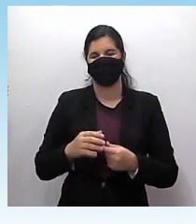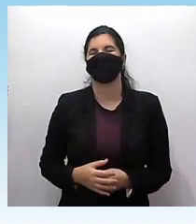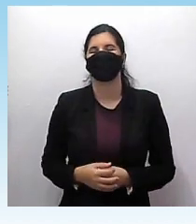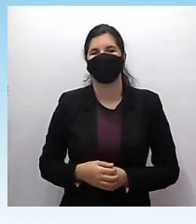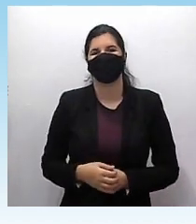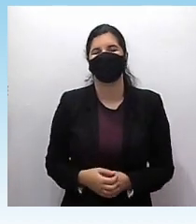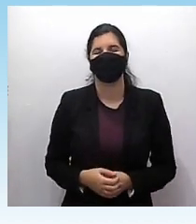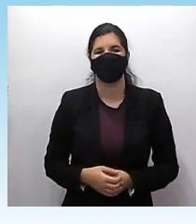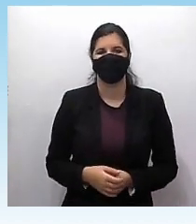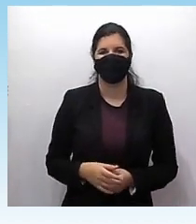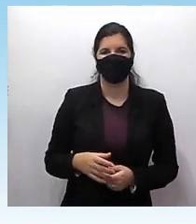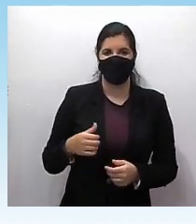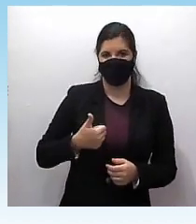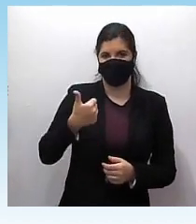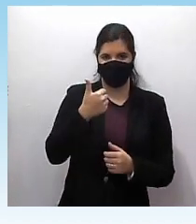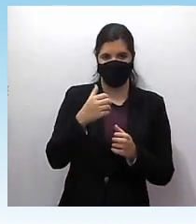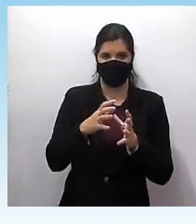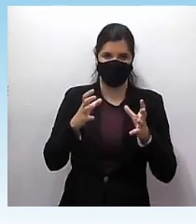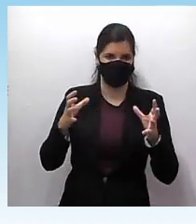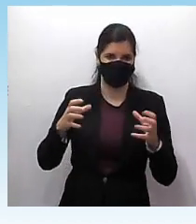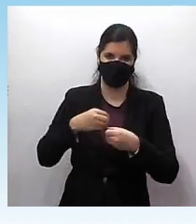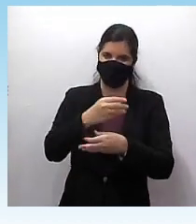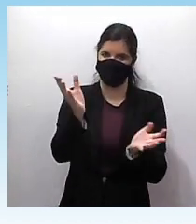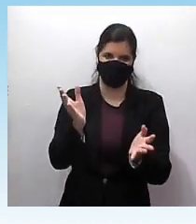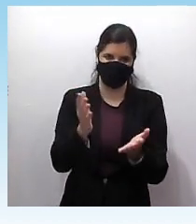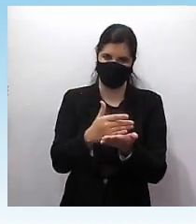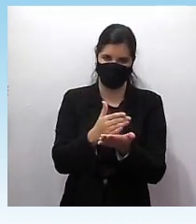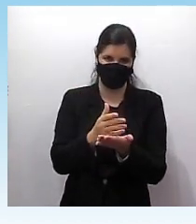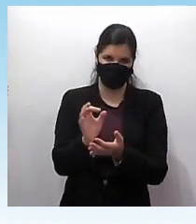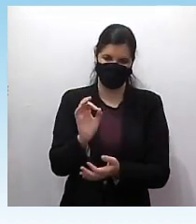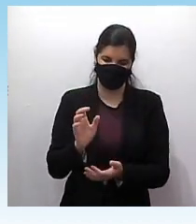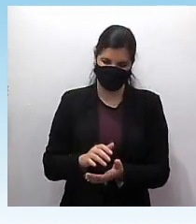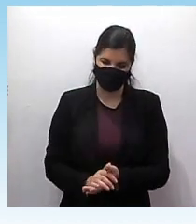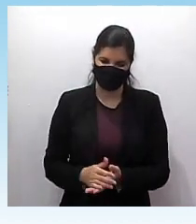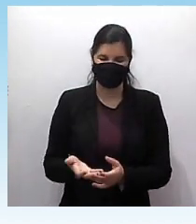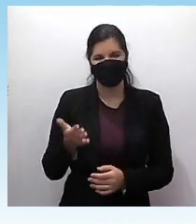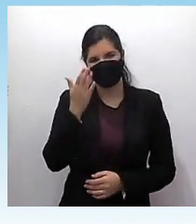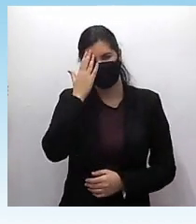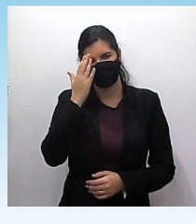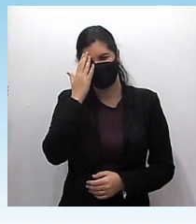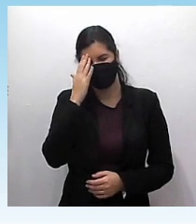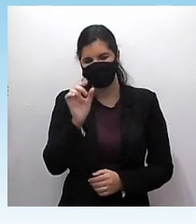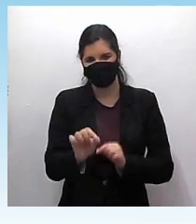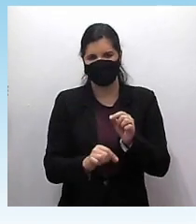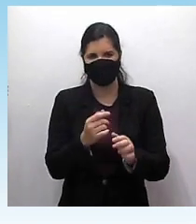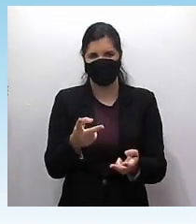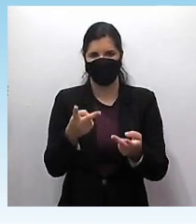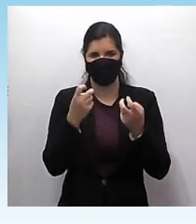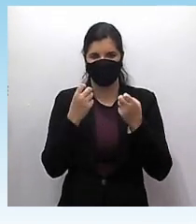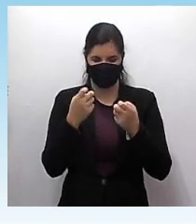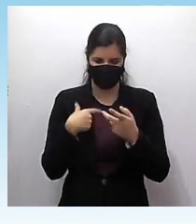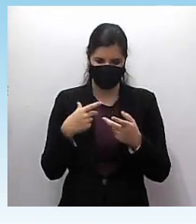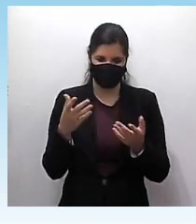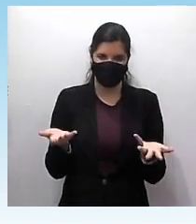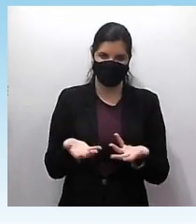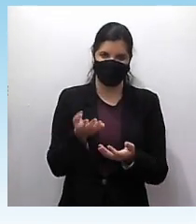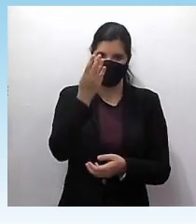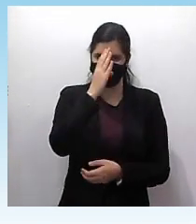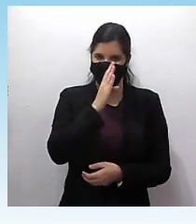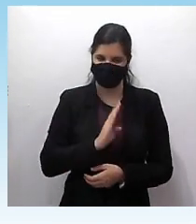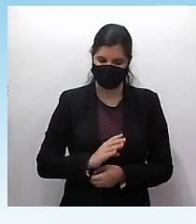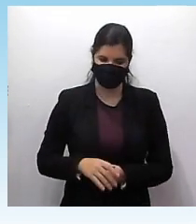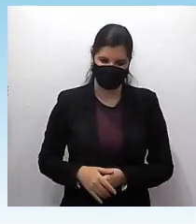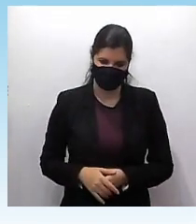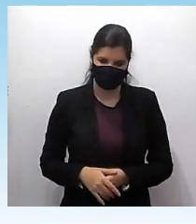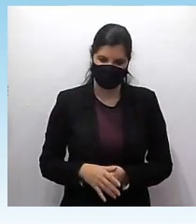Não primeiro faz crescer para depois dividir. Ter compreensão disso faz entender, por exemplo, a realidade do Brasil. O